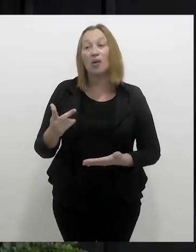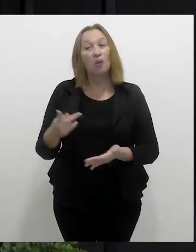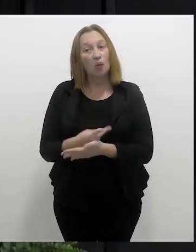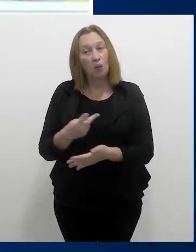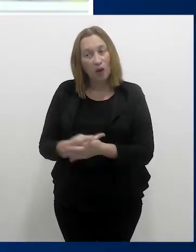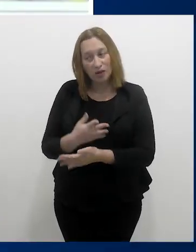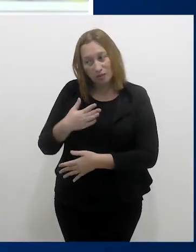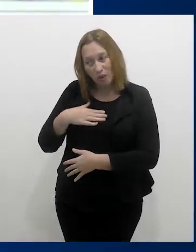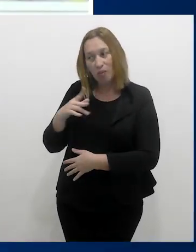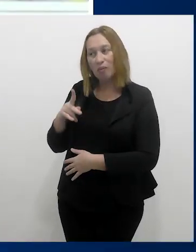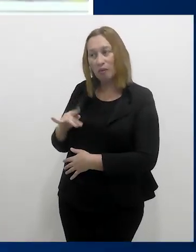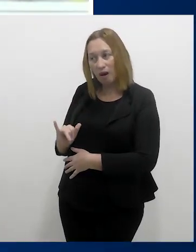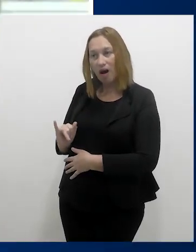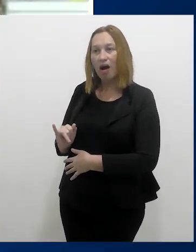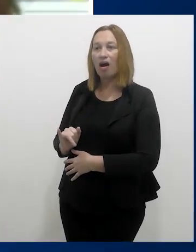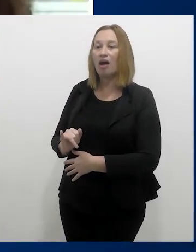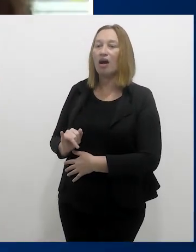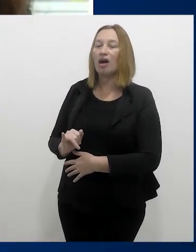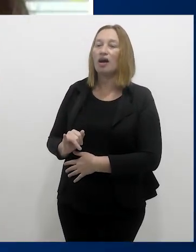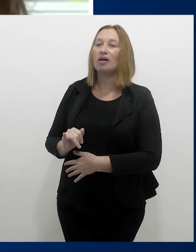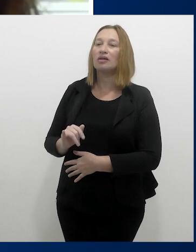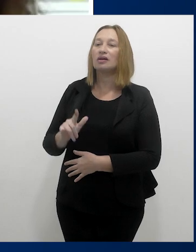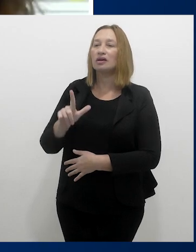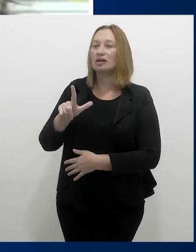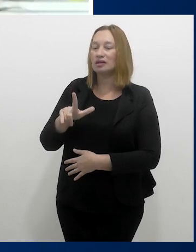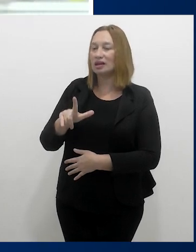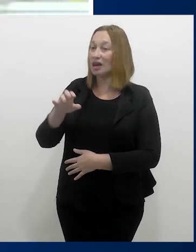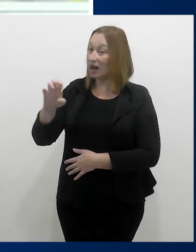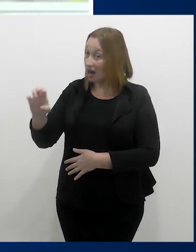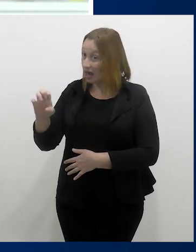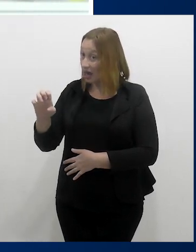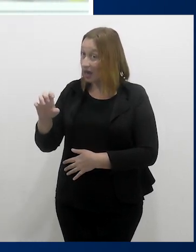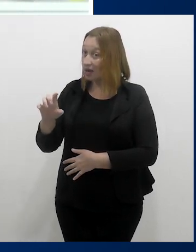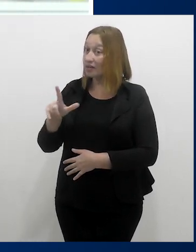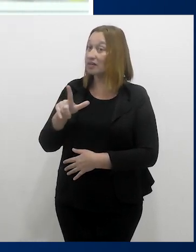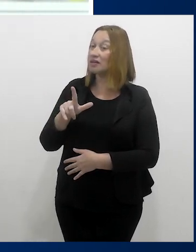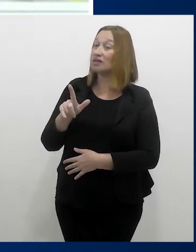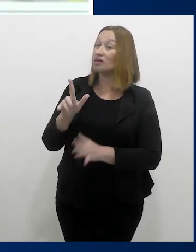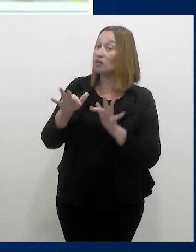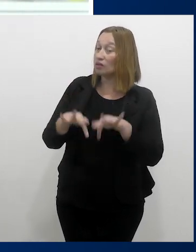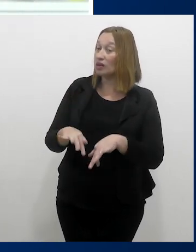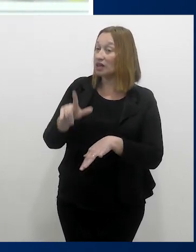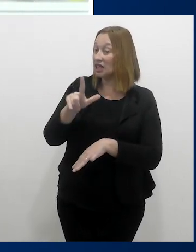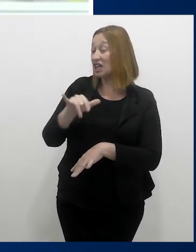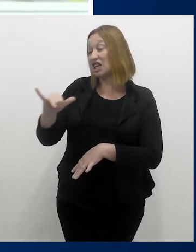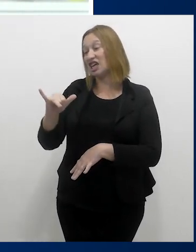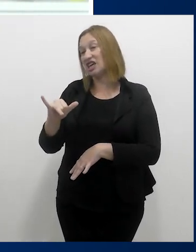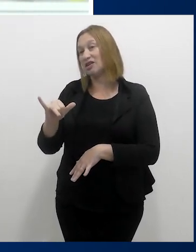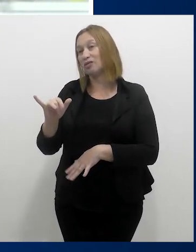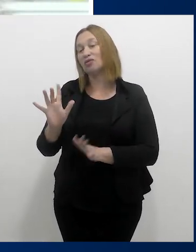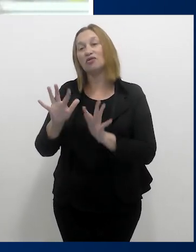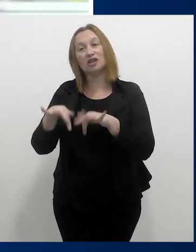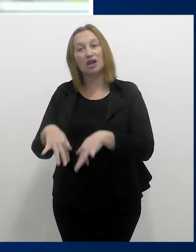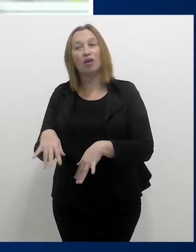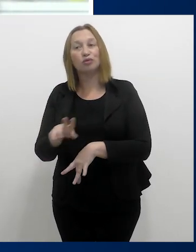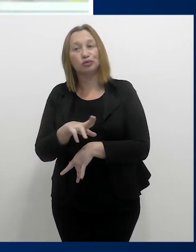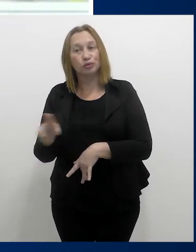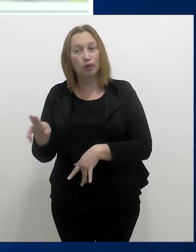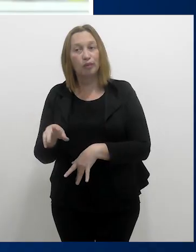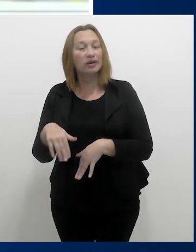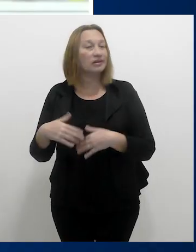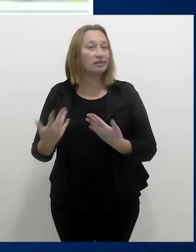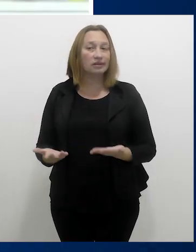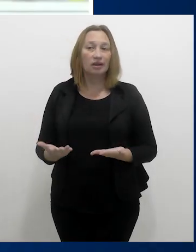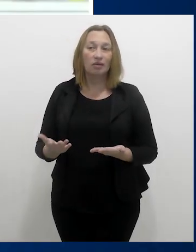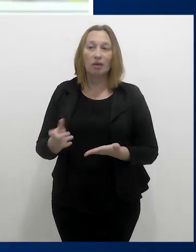o erro foi individualidade. no meu pai. Eles, em vez de grafarem campanile com E, que é campanário em italiano, eles puseram um I e